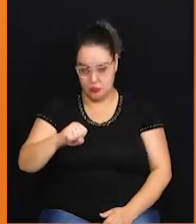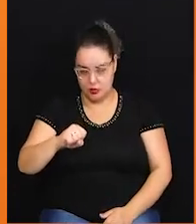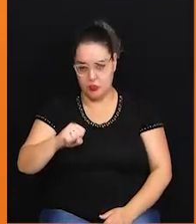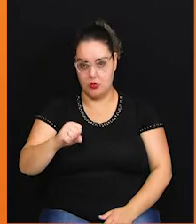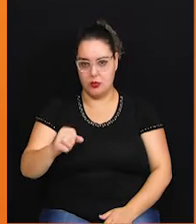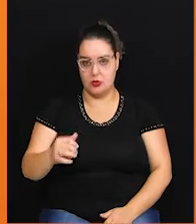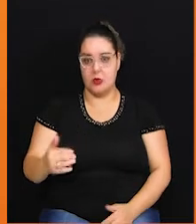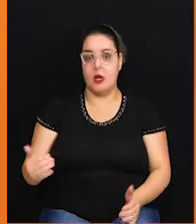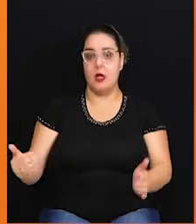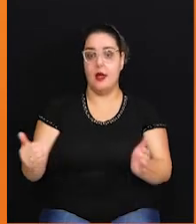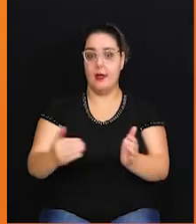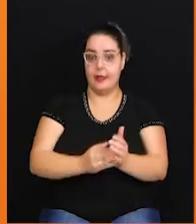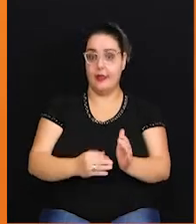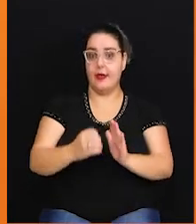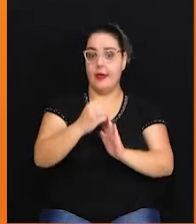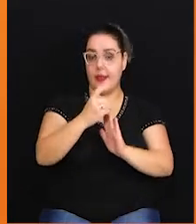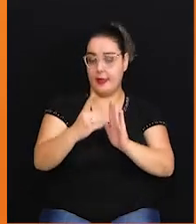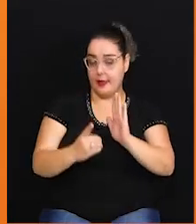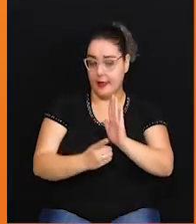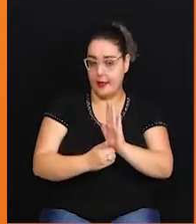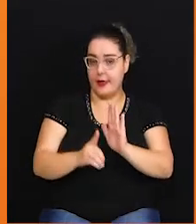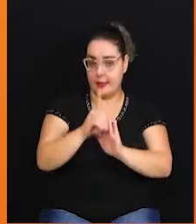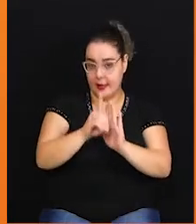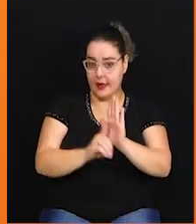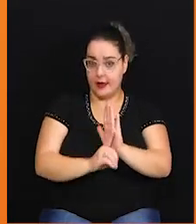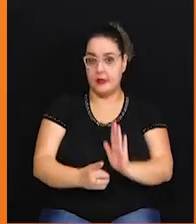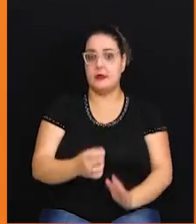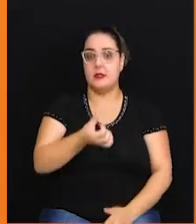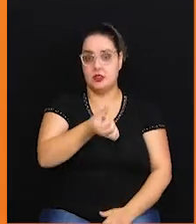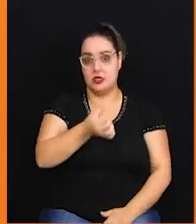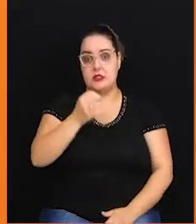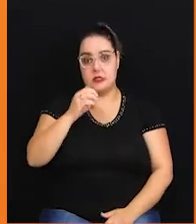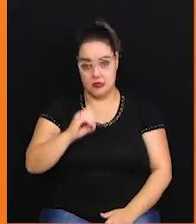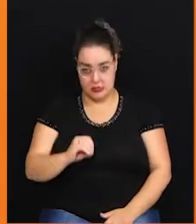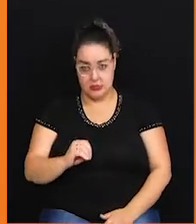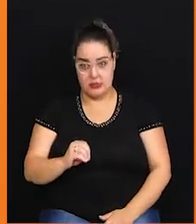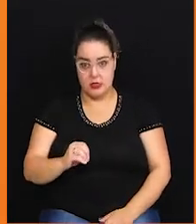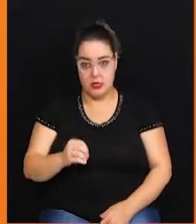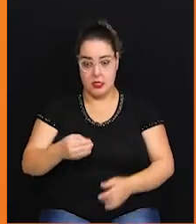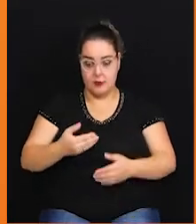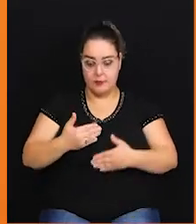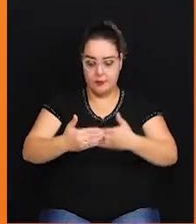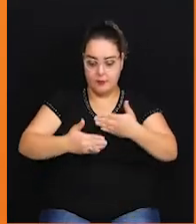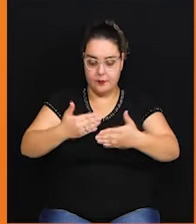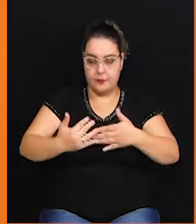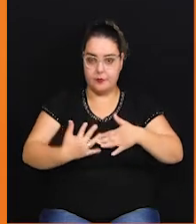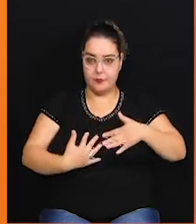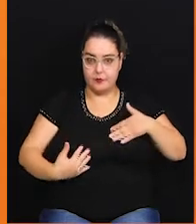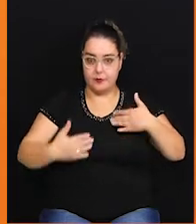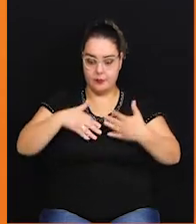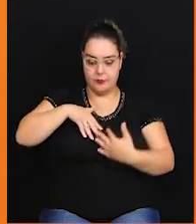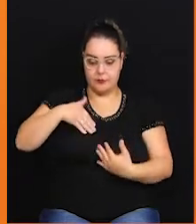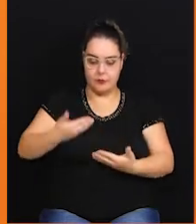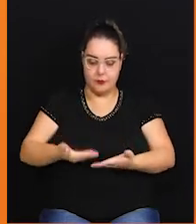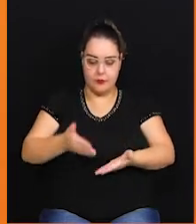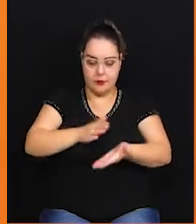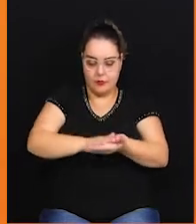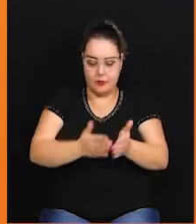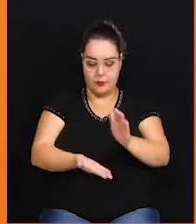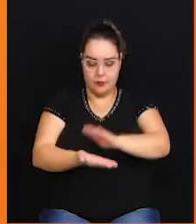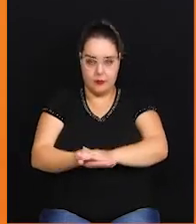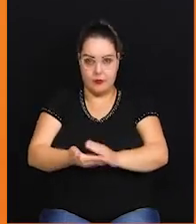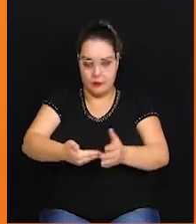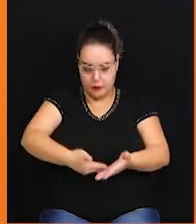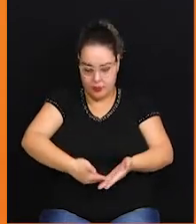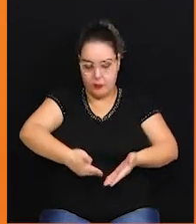então até a década de 60, no século XX, as mulheres continham a menstruação com pequenos pedaços de tecido dobrados.